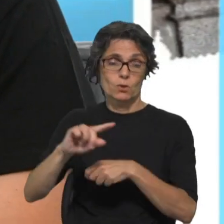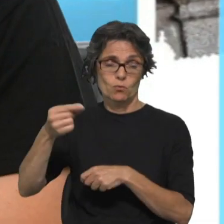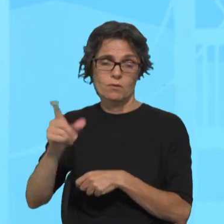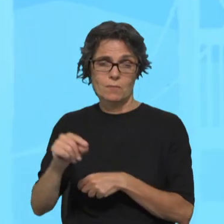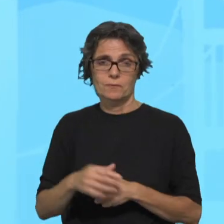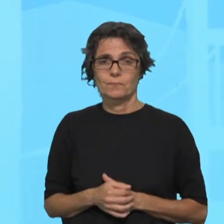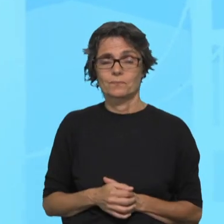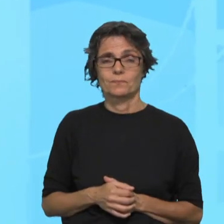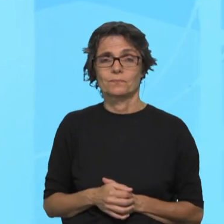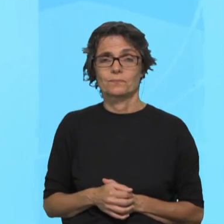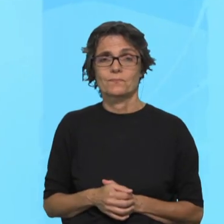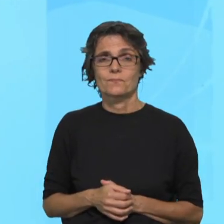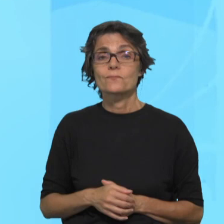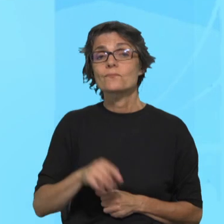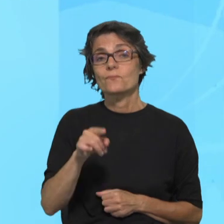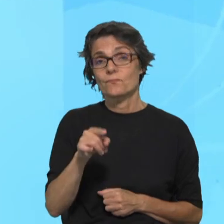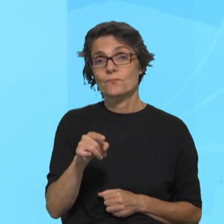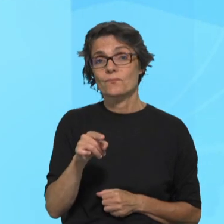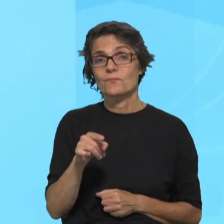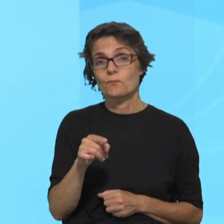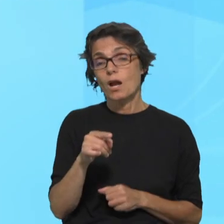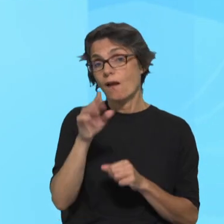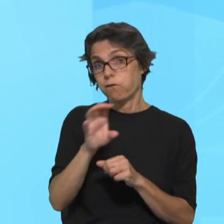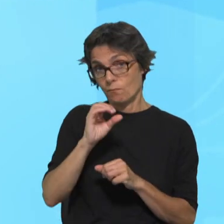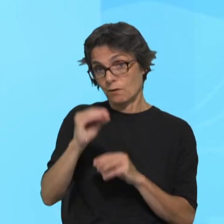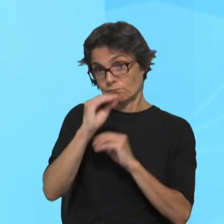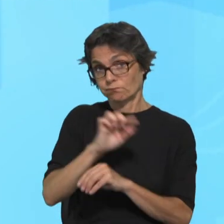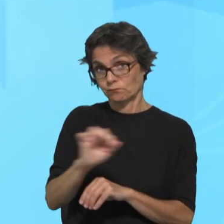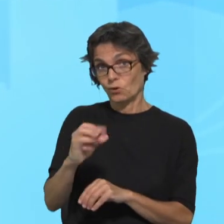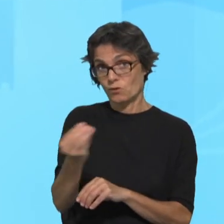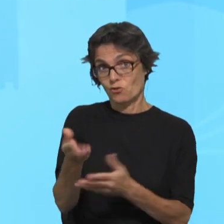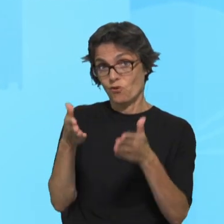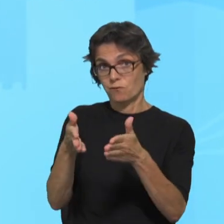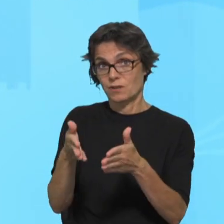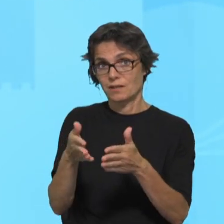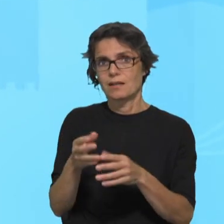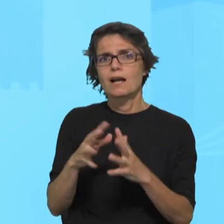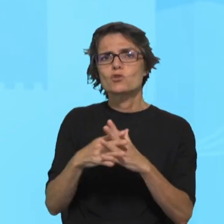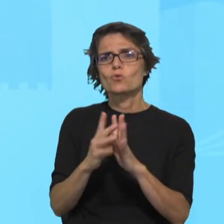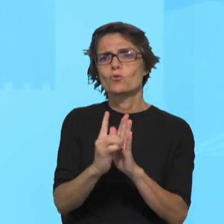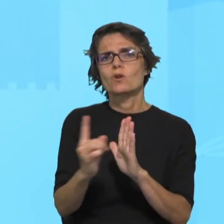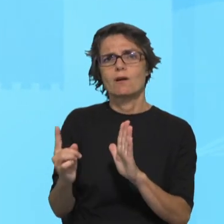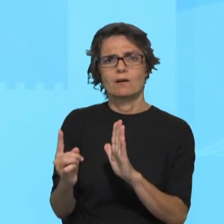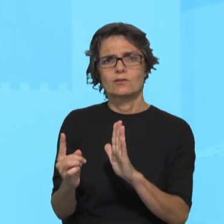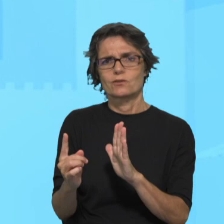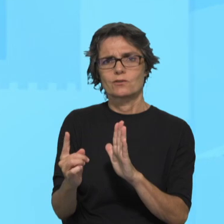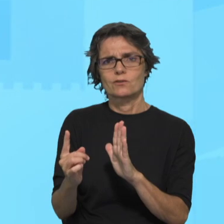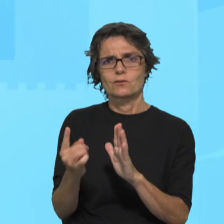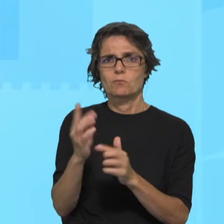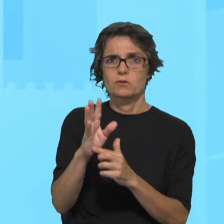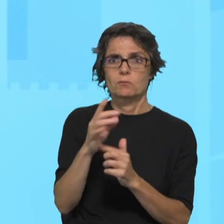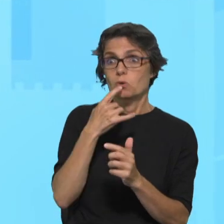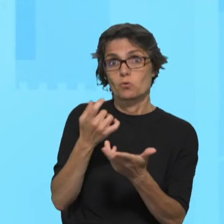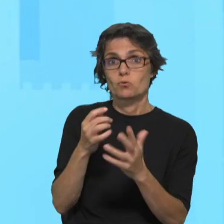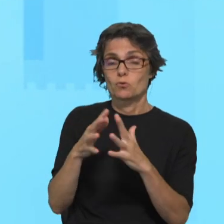Isso resulta um bocadinho também da ação da vossa pastoral juvenil. O que é que a caracteriza? Como é que se estruturam também, como é que se